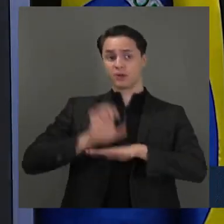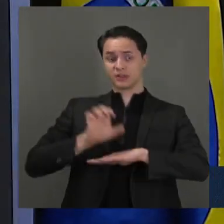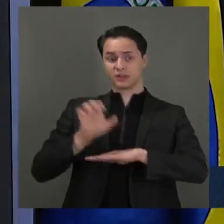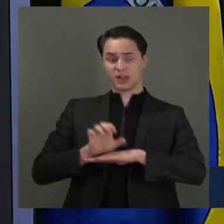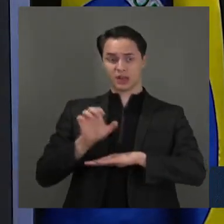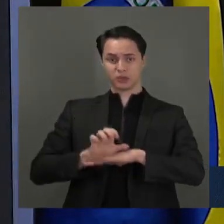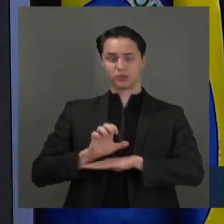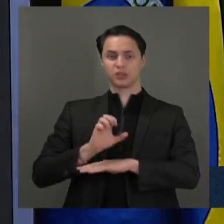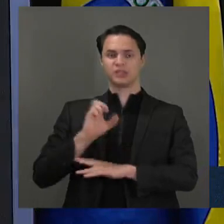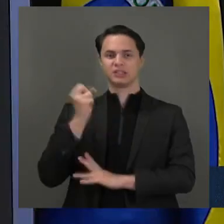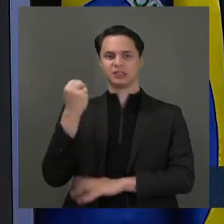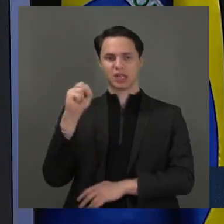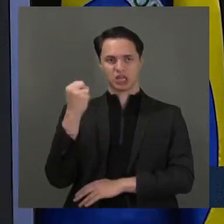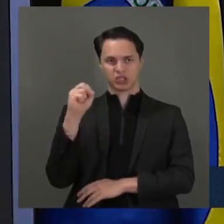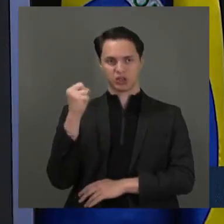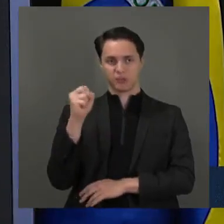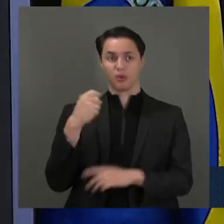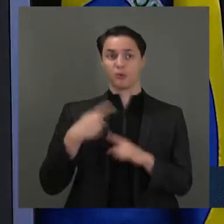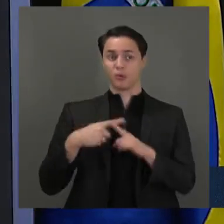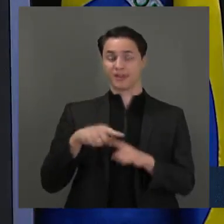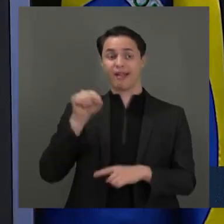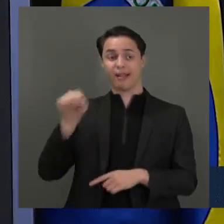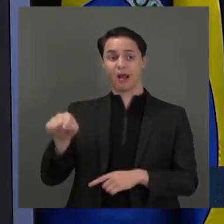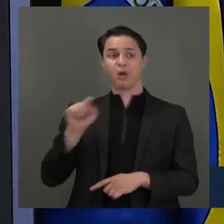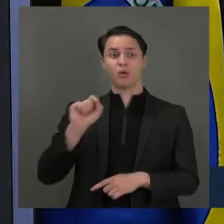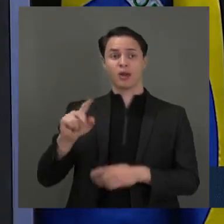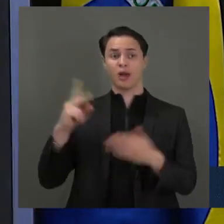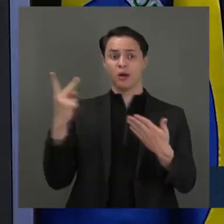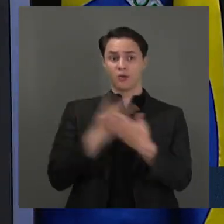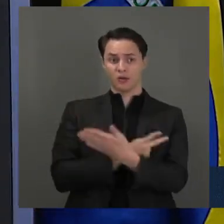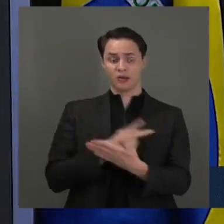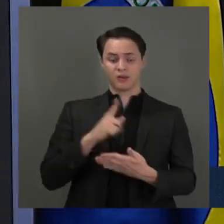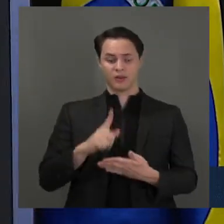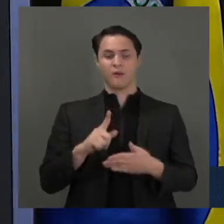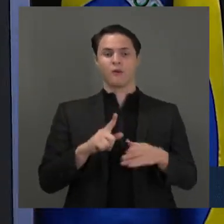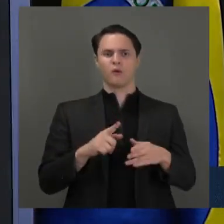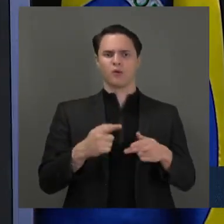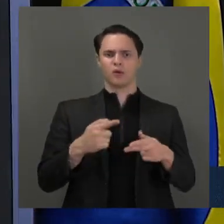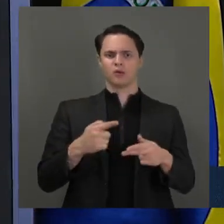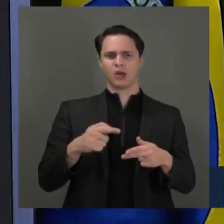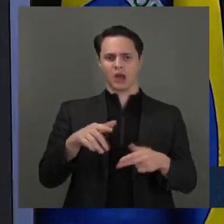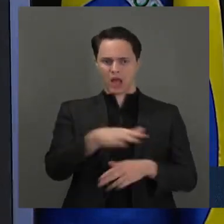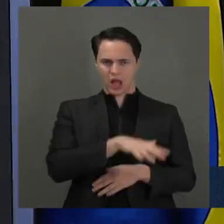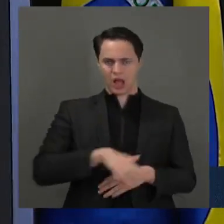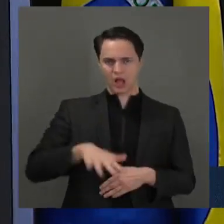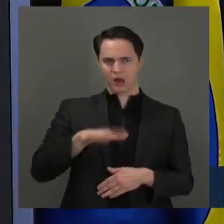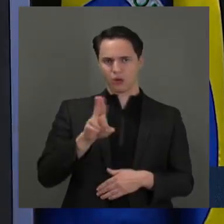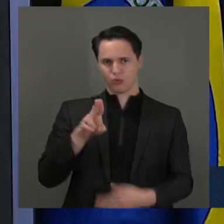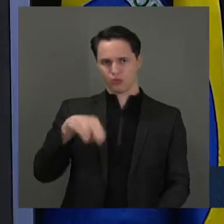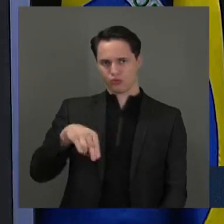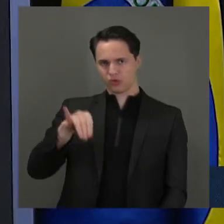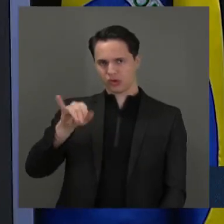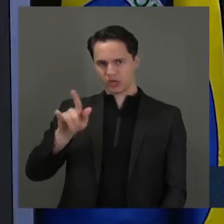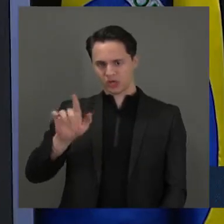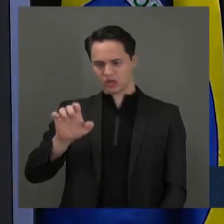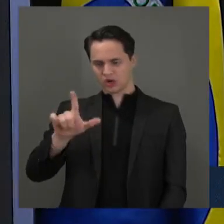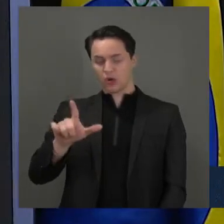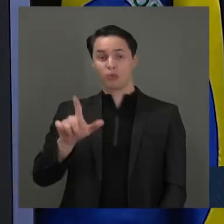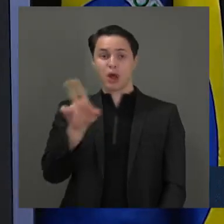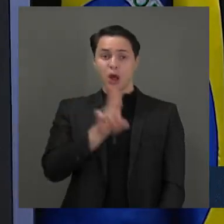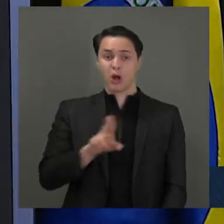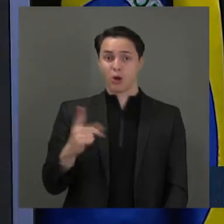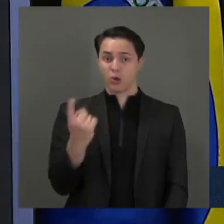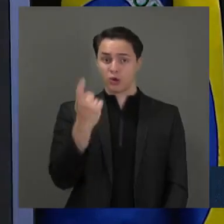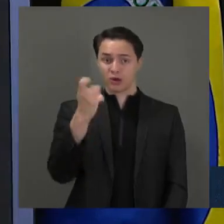que lá nós temos uma planta de fertilizantes nitrogenados operada pela Unigel e a única mina de produção